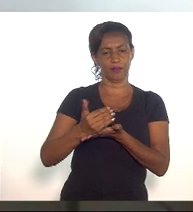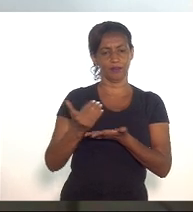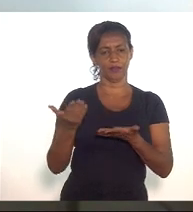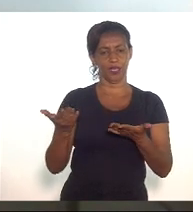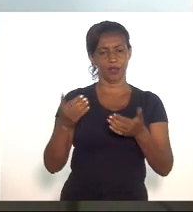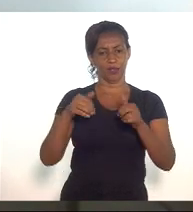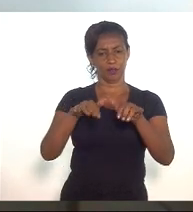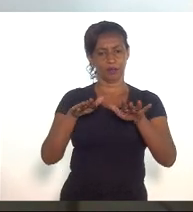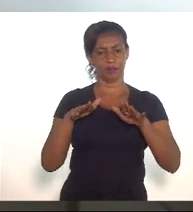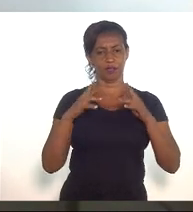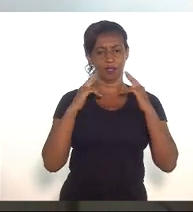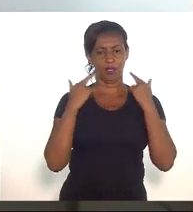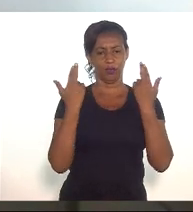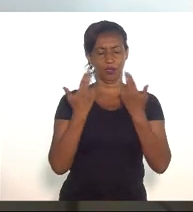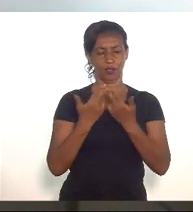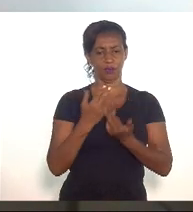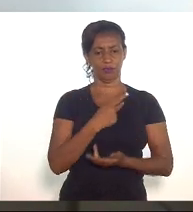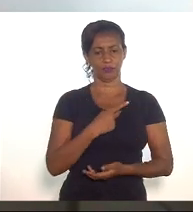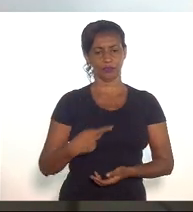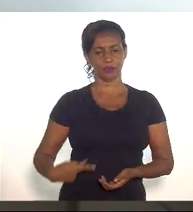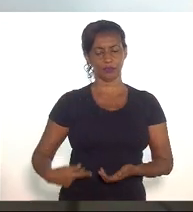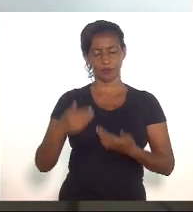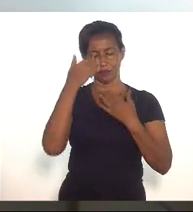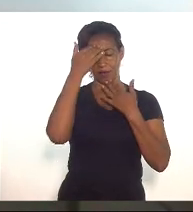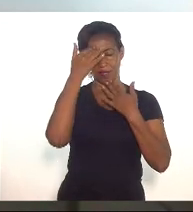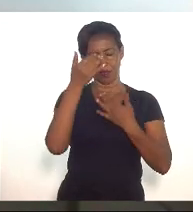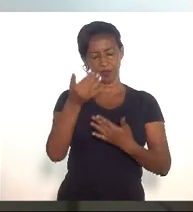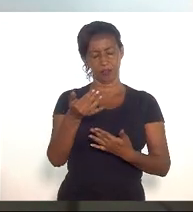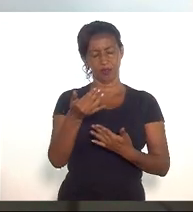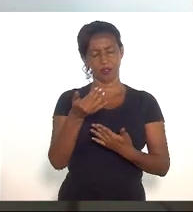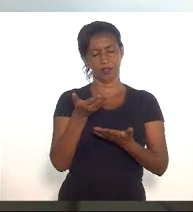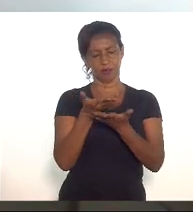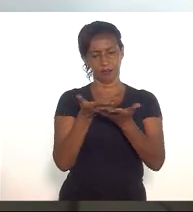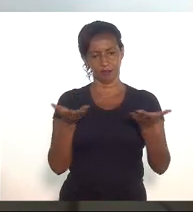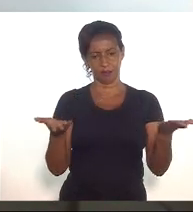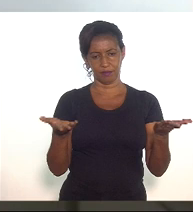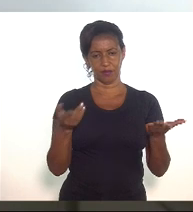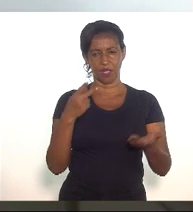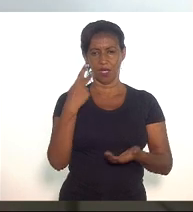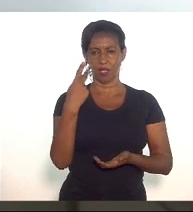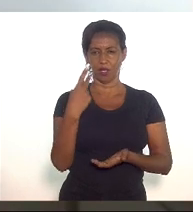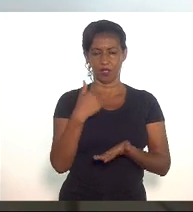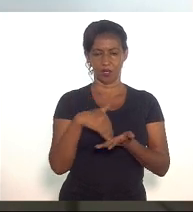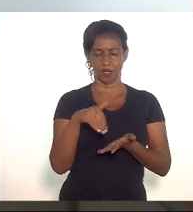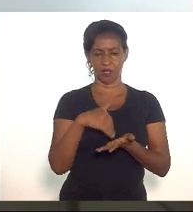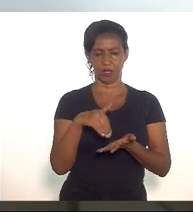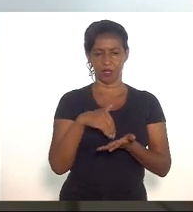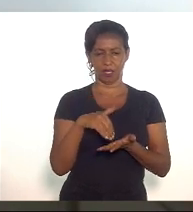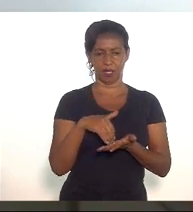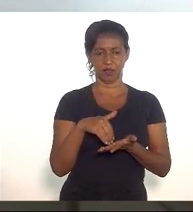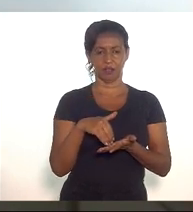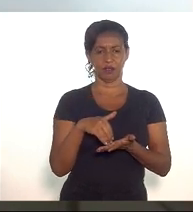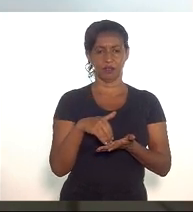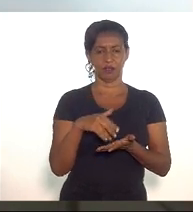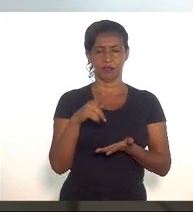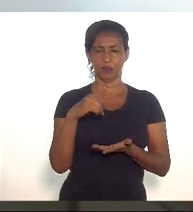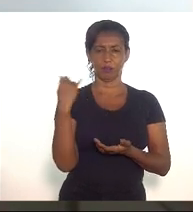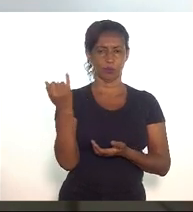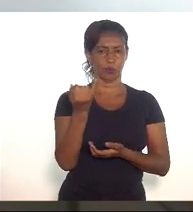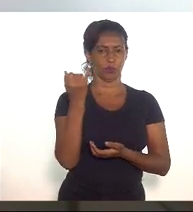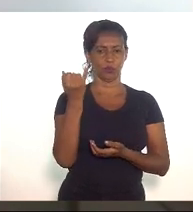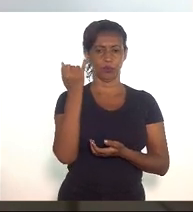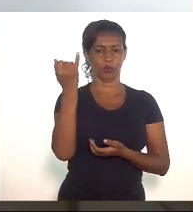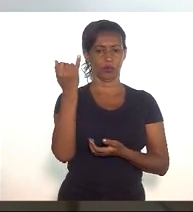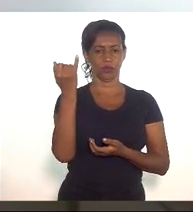audiência pública. Agradecer a Vossa Excelência, dizer que a sua preleção foi muito importante